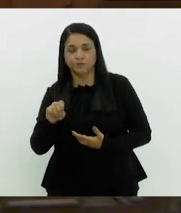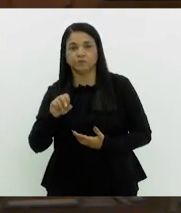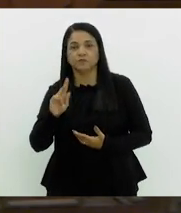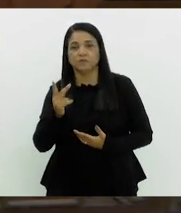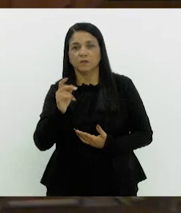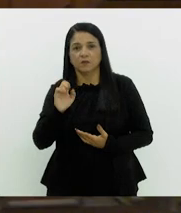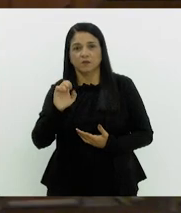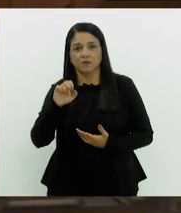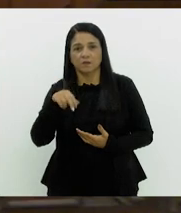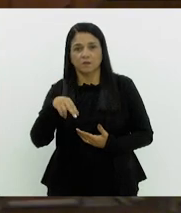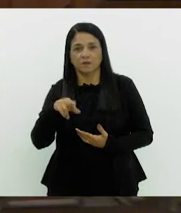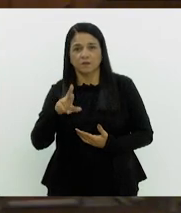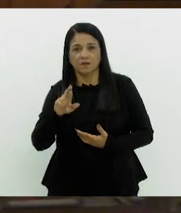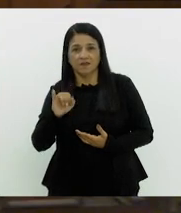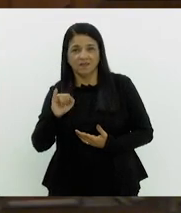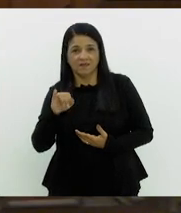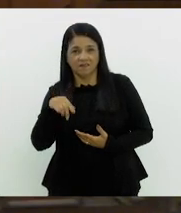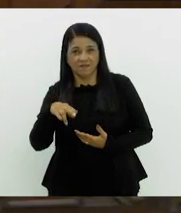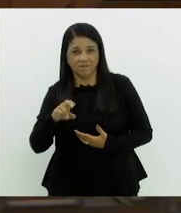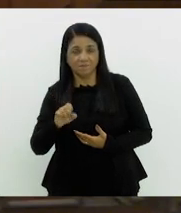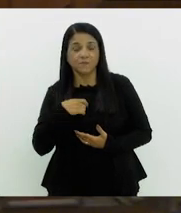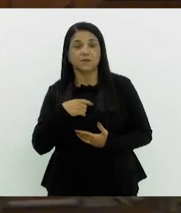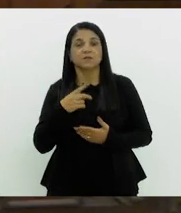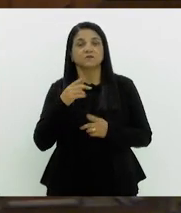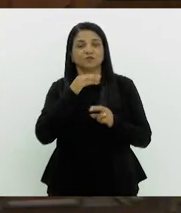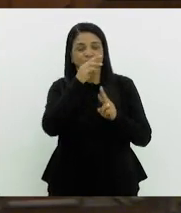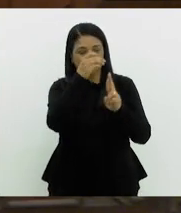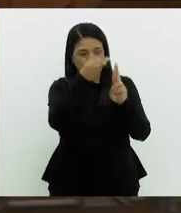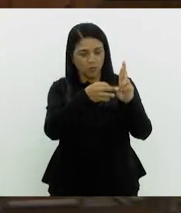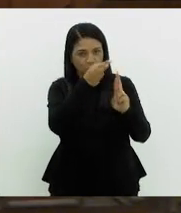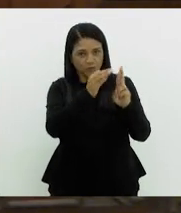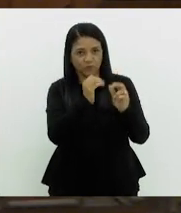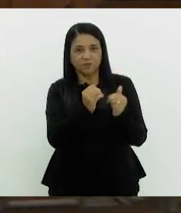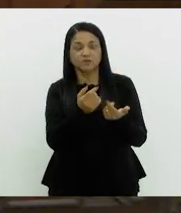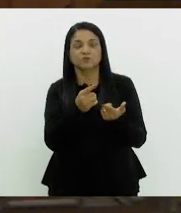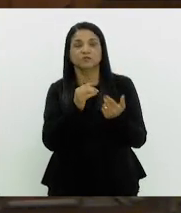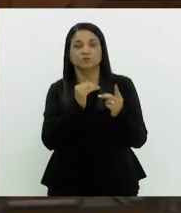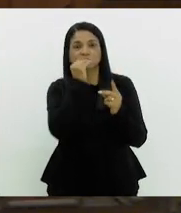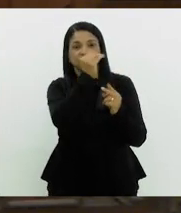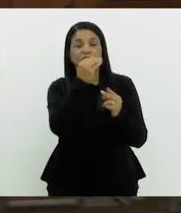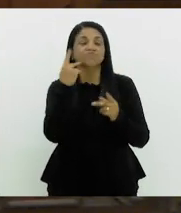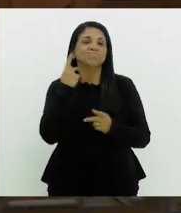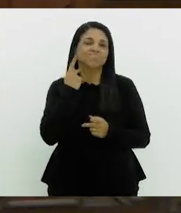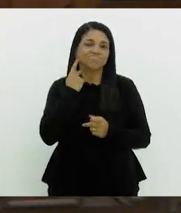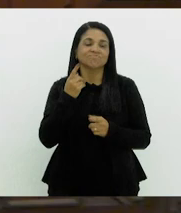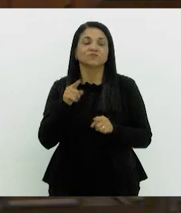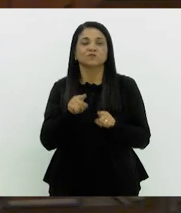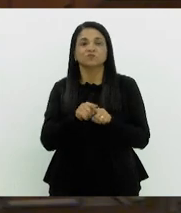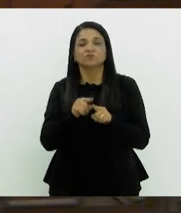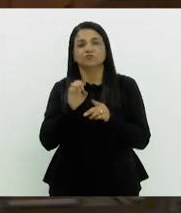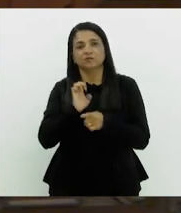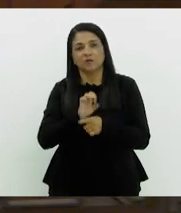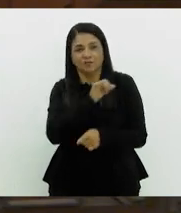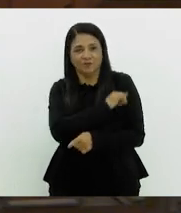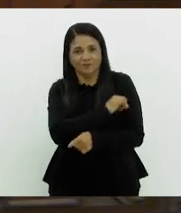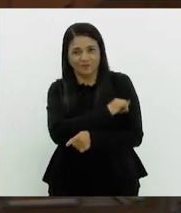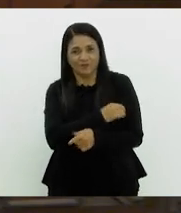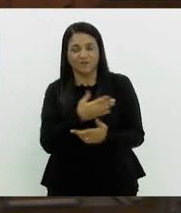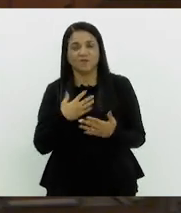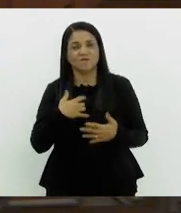dos Promotores do Ministério Público do Estado do Rio de Janeiro. É para a gente uma honra tê-lo aqui presente.